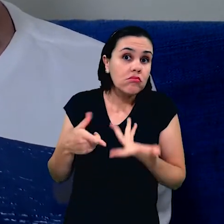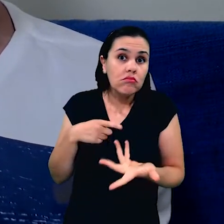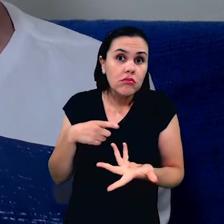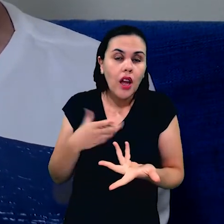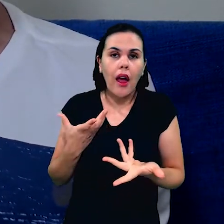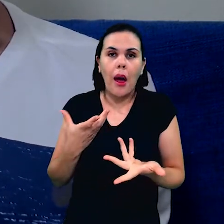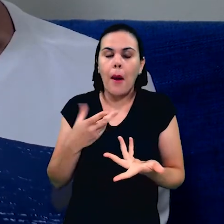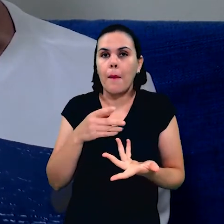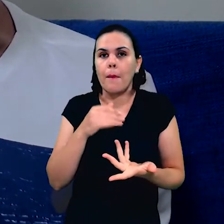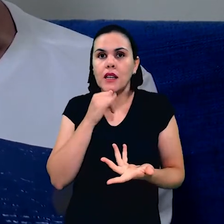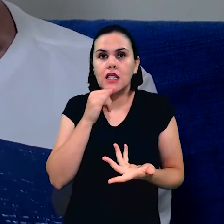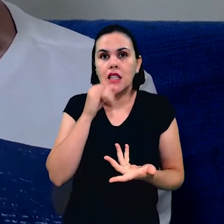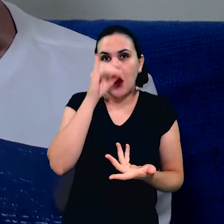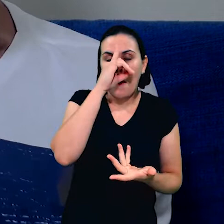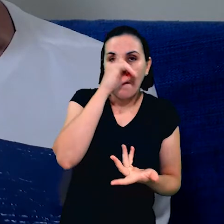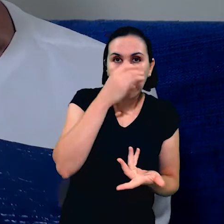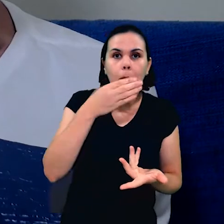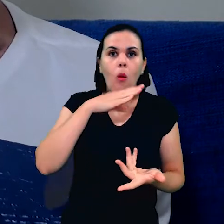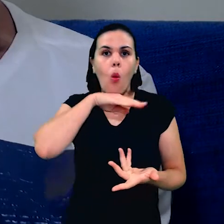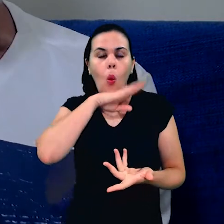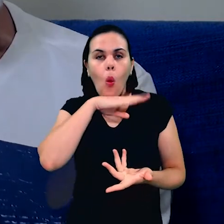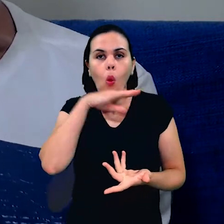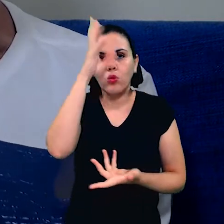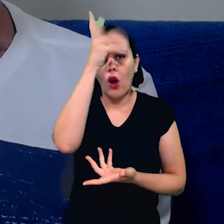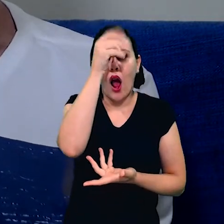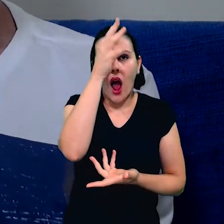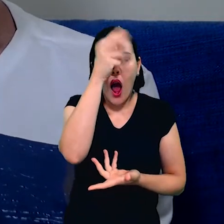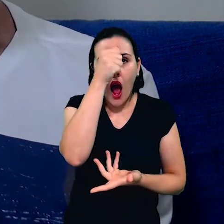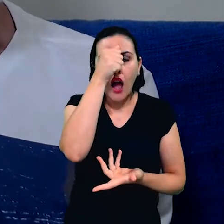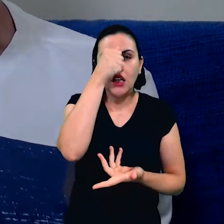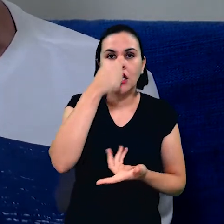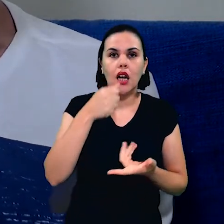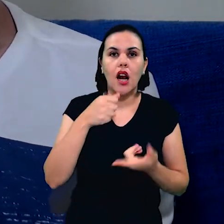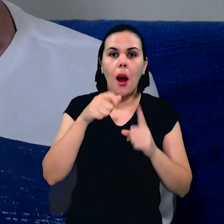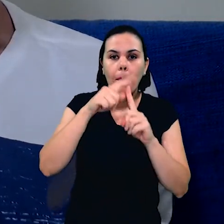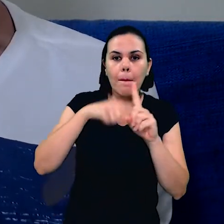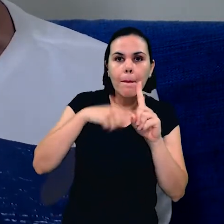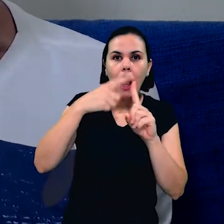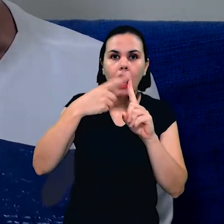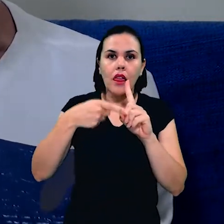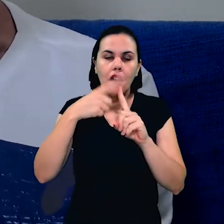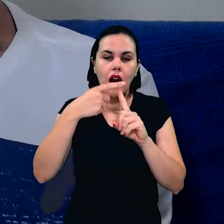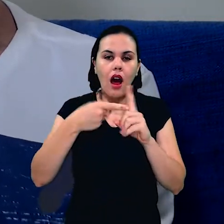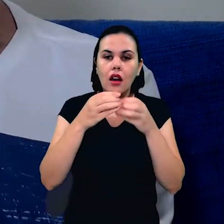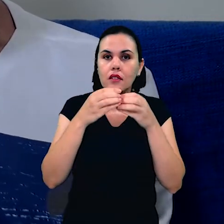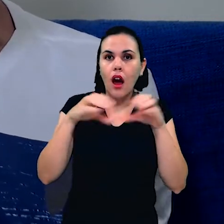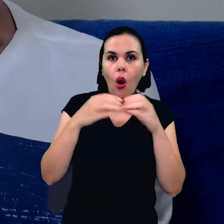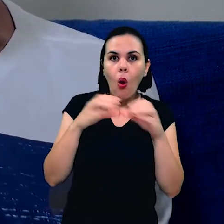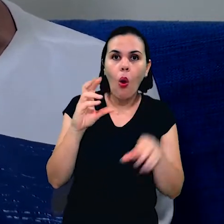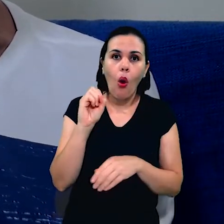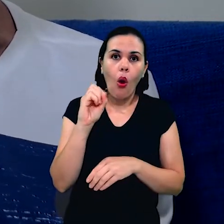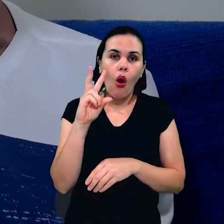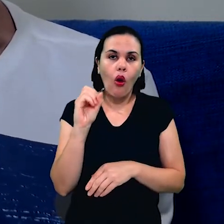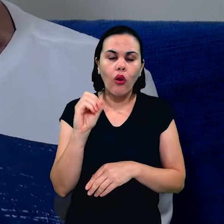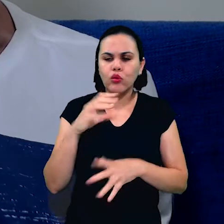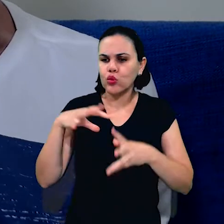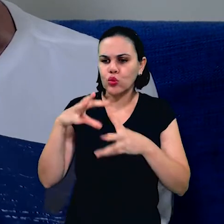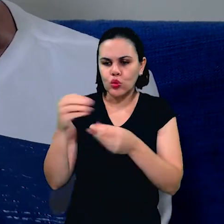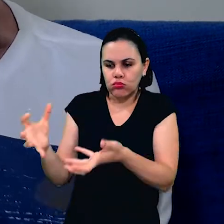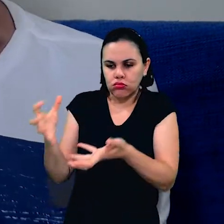né? Então, leitão, porco, galinha, banana, ovos, tudo isso